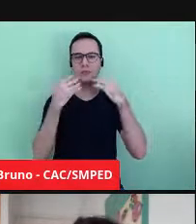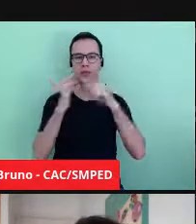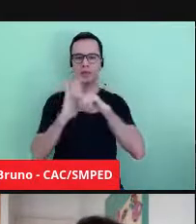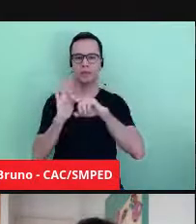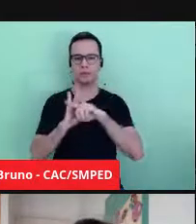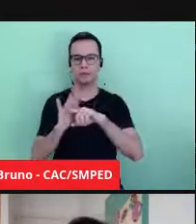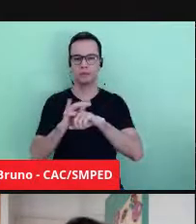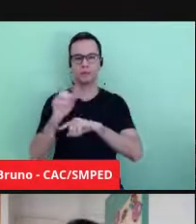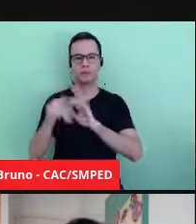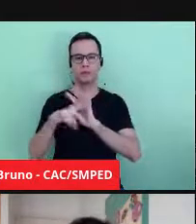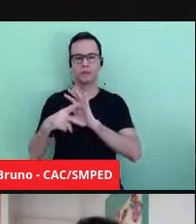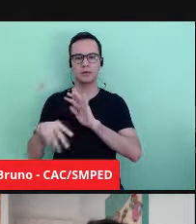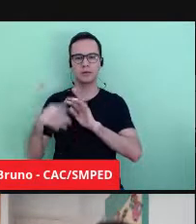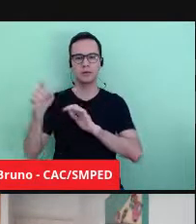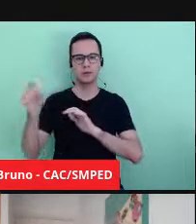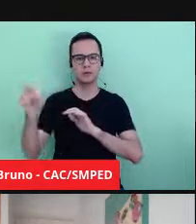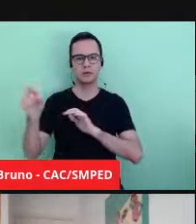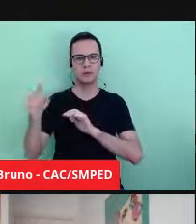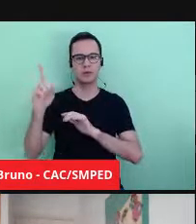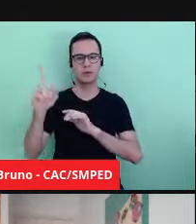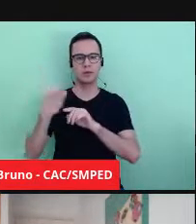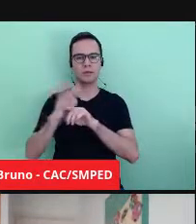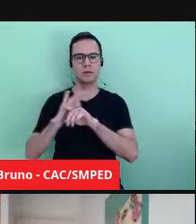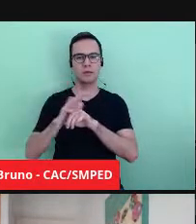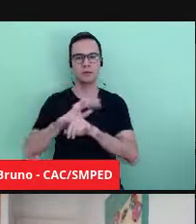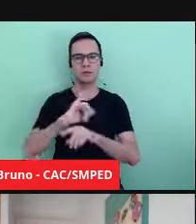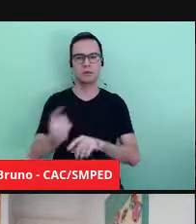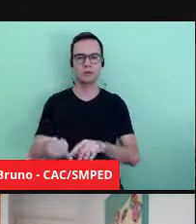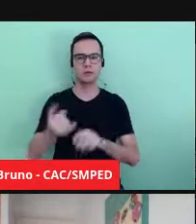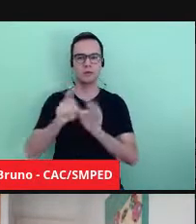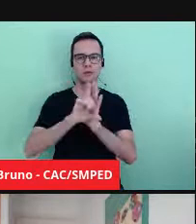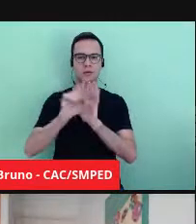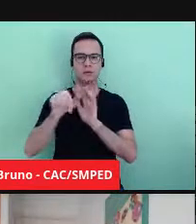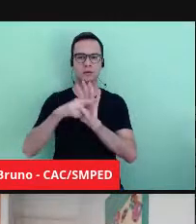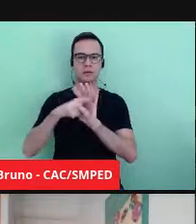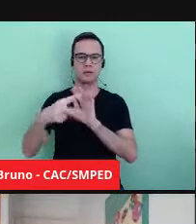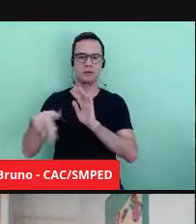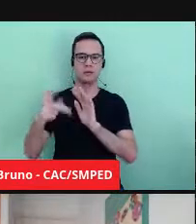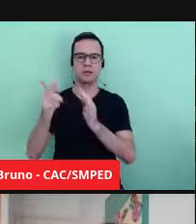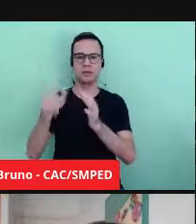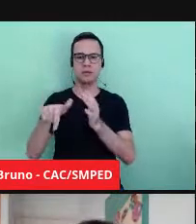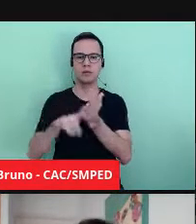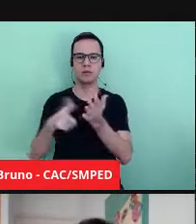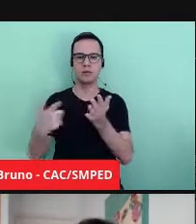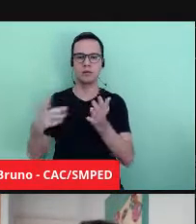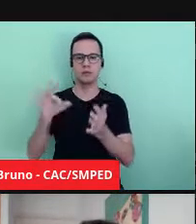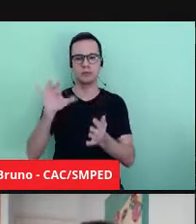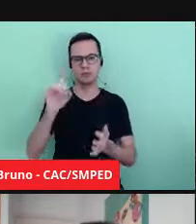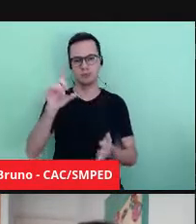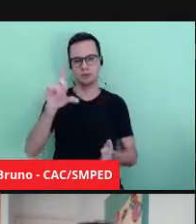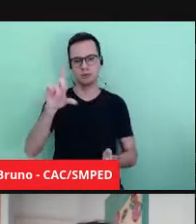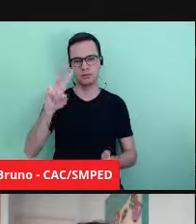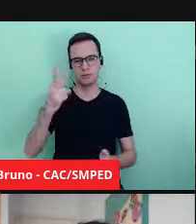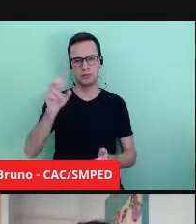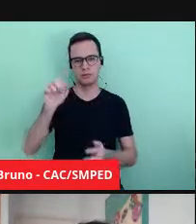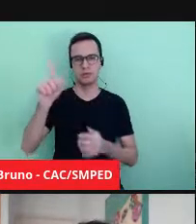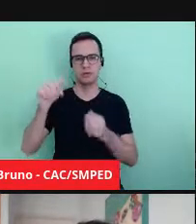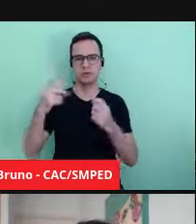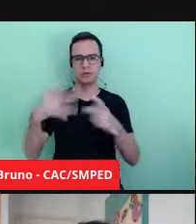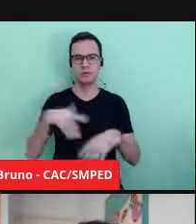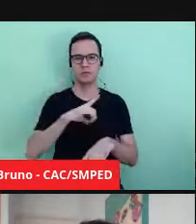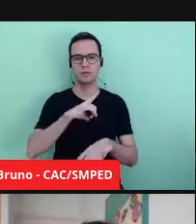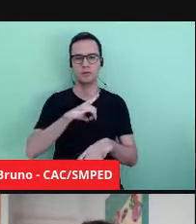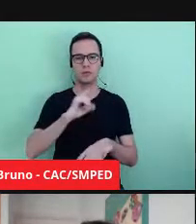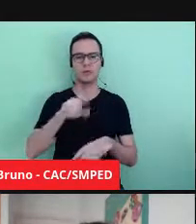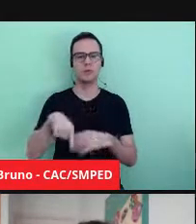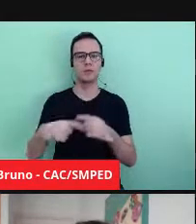hábitos culturais dos paulistas, que é uma pesquisa da J. Leiva e do Instituto Datafolha, e dos museus que estavam comentados na pesquisa, as